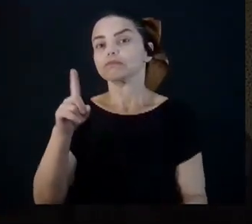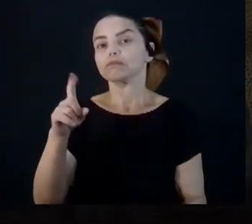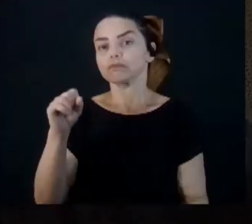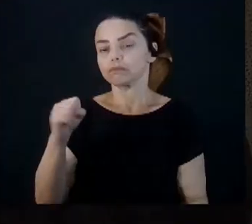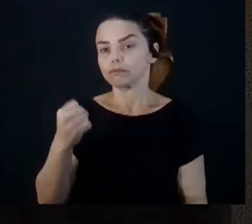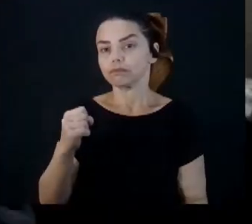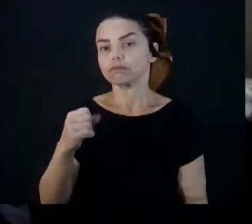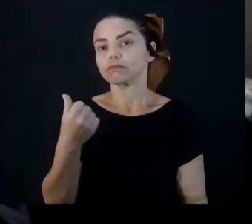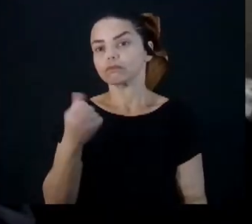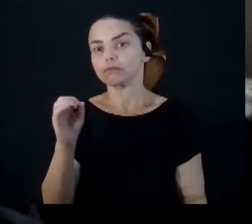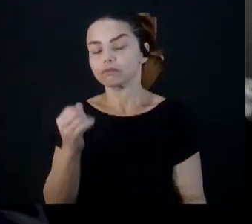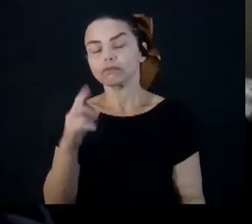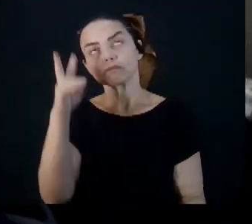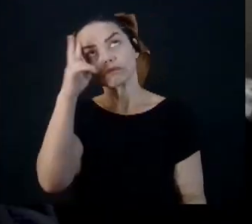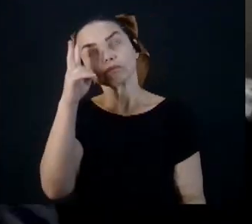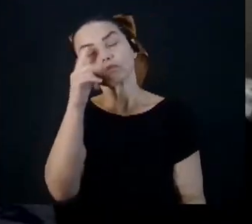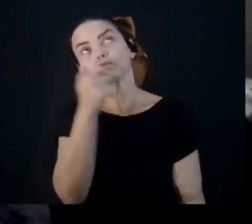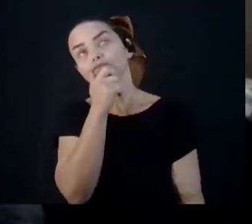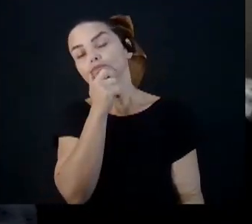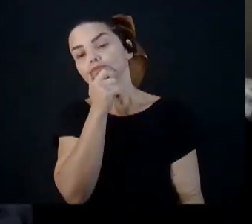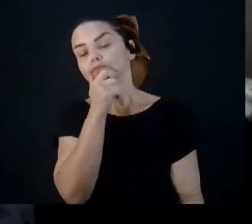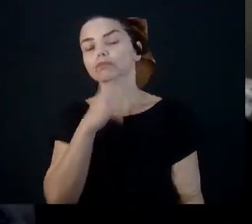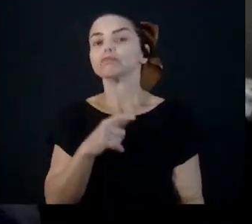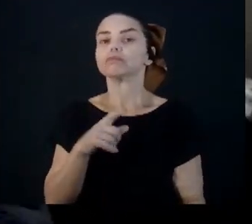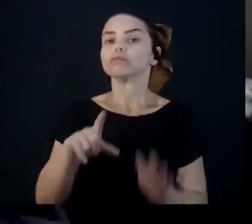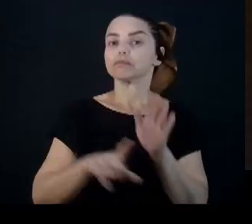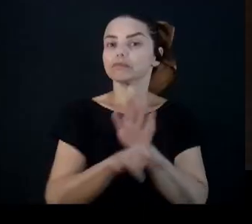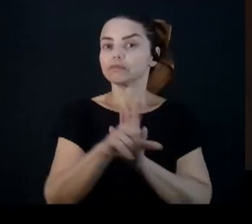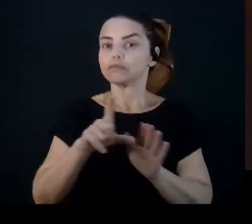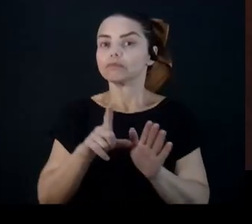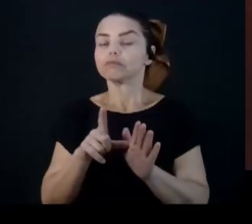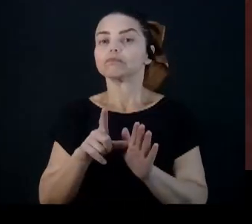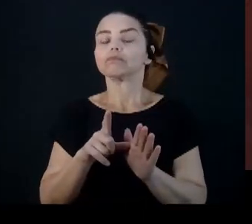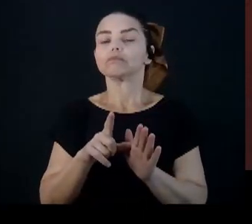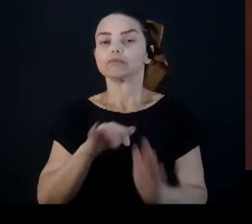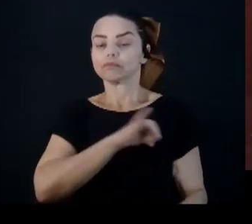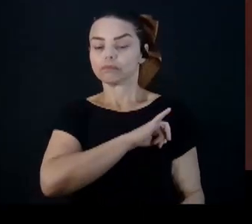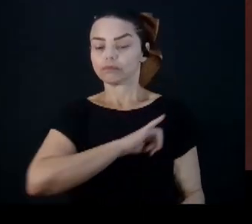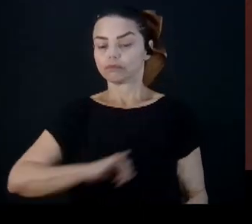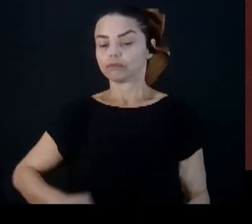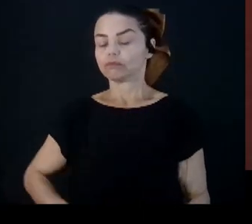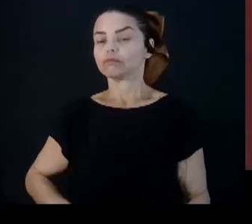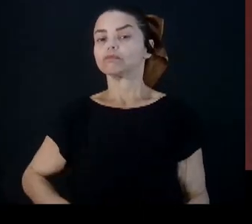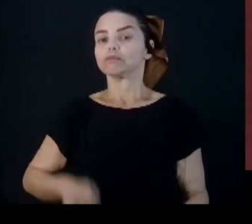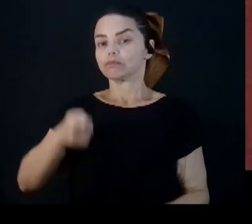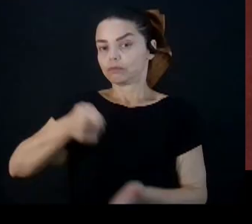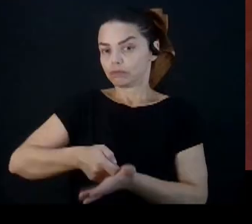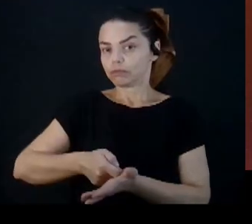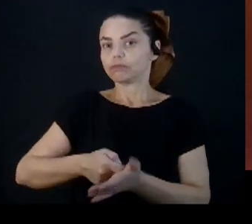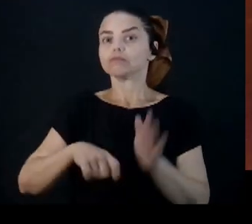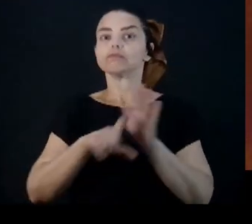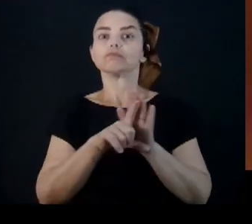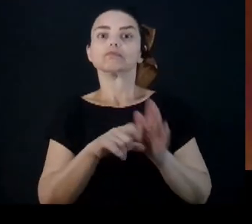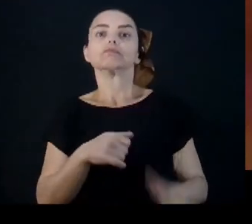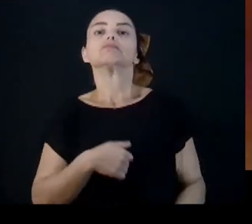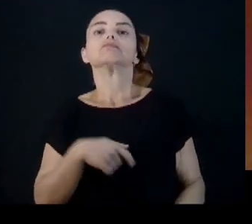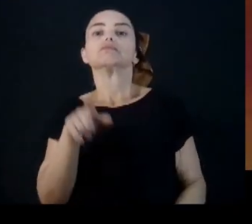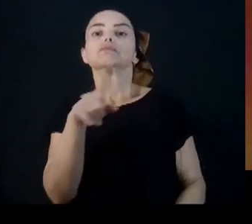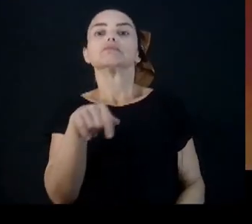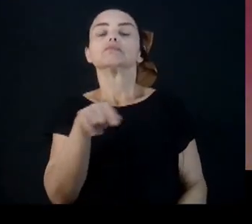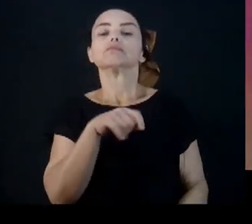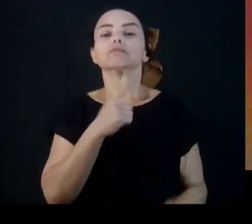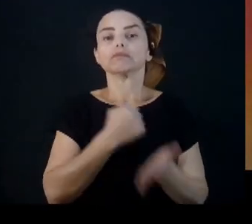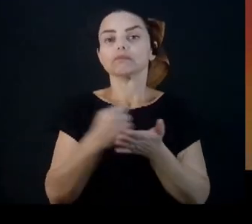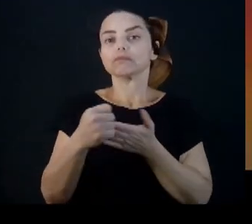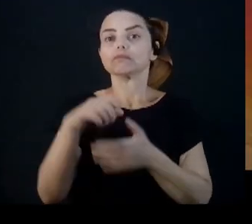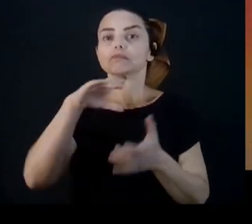me falha a memória, uma legislação imperial que estabelece este procedimento para você registrar os casamentos